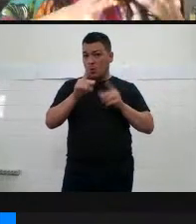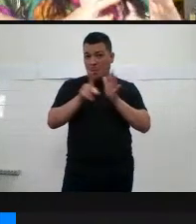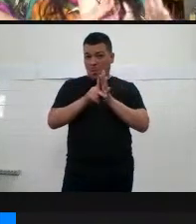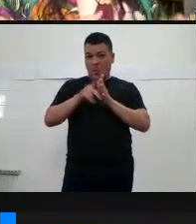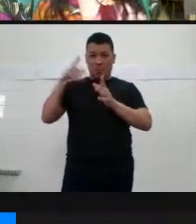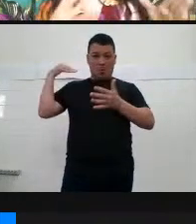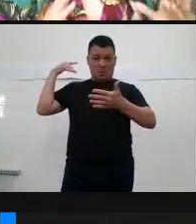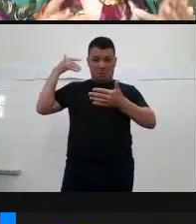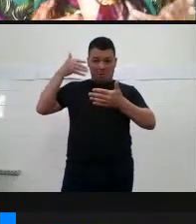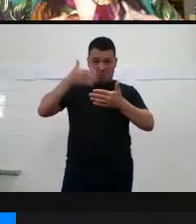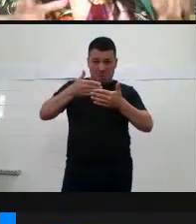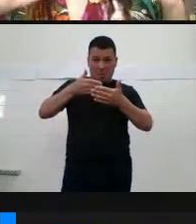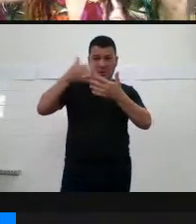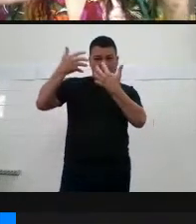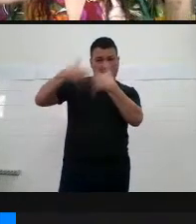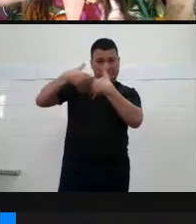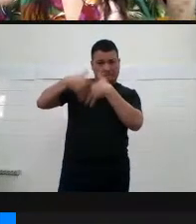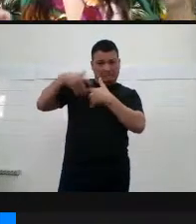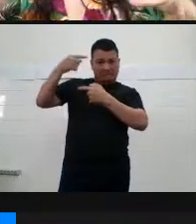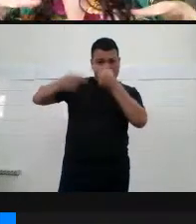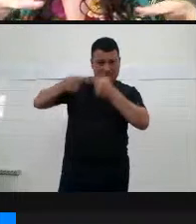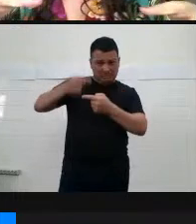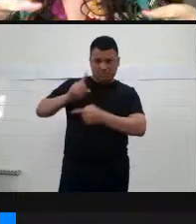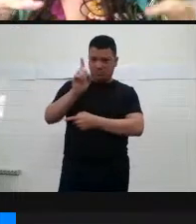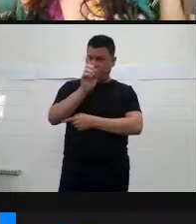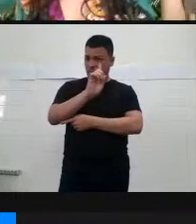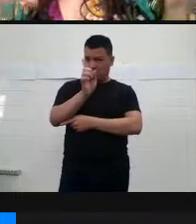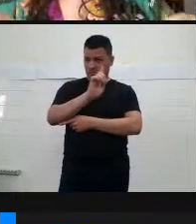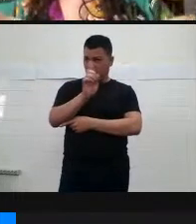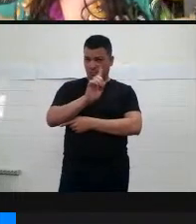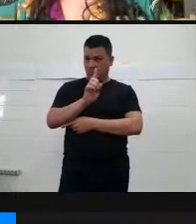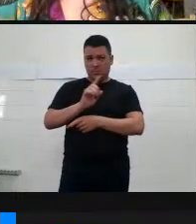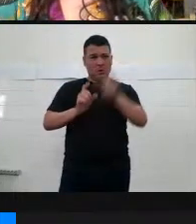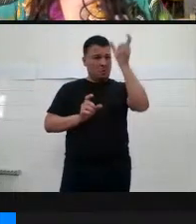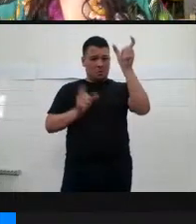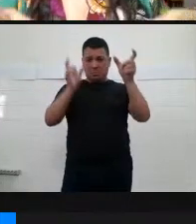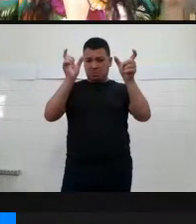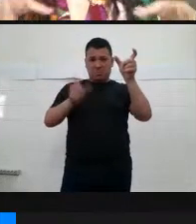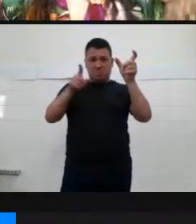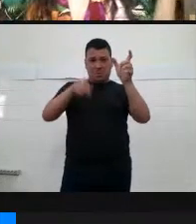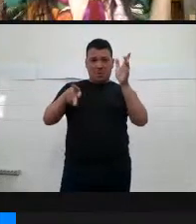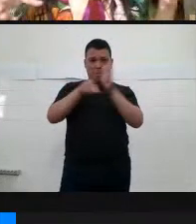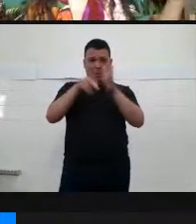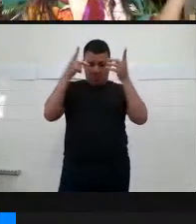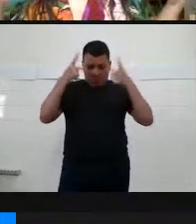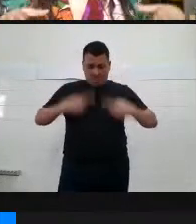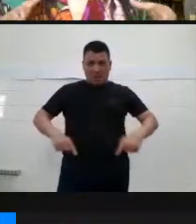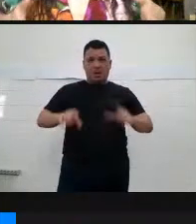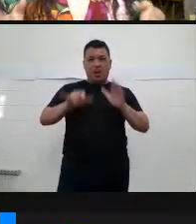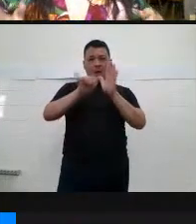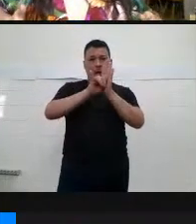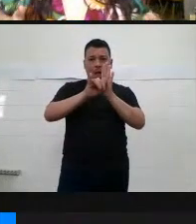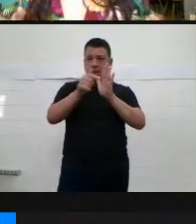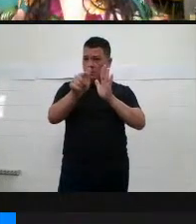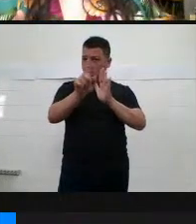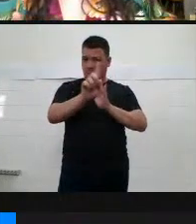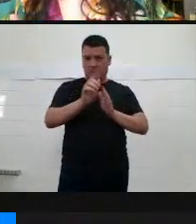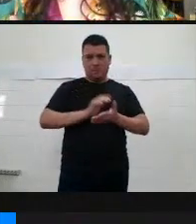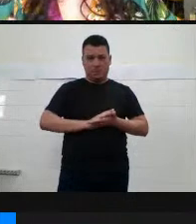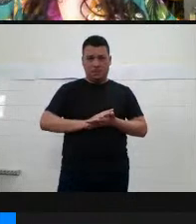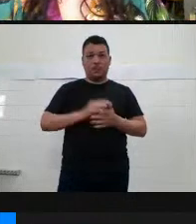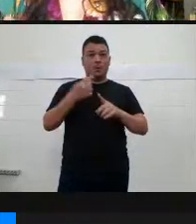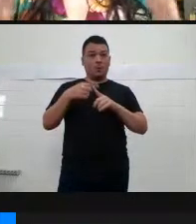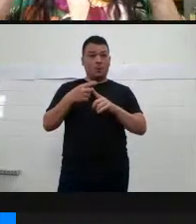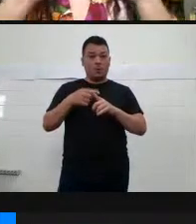né? Ela não vai definir o ser enquanto sujeito, considerando que, dentro